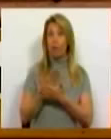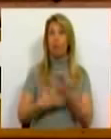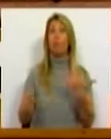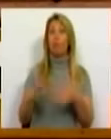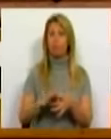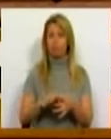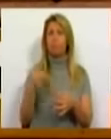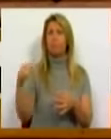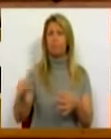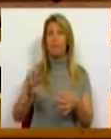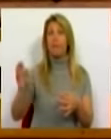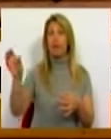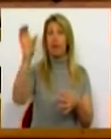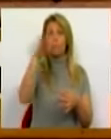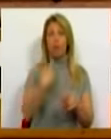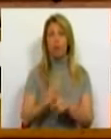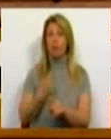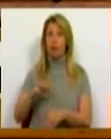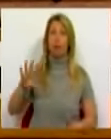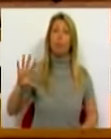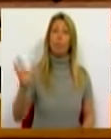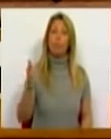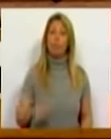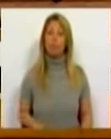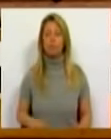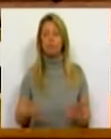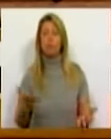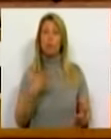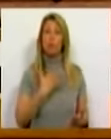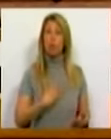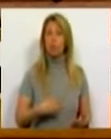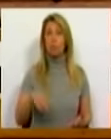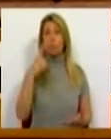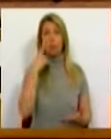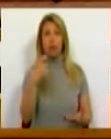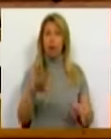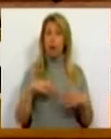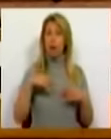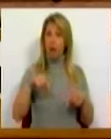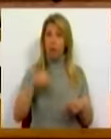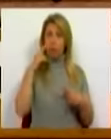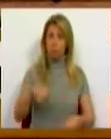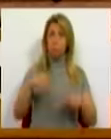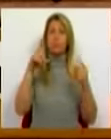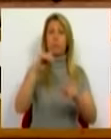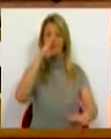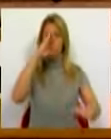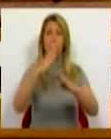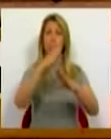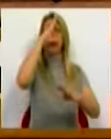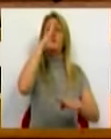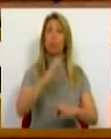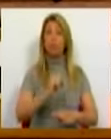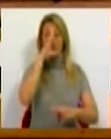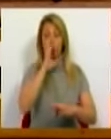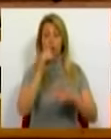em muitas regiões do interior do país. Gostaria de reconhecer aqui também o empenho do Governo e do